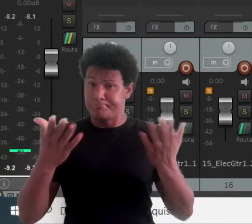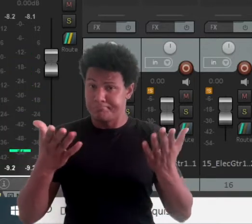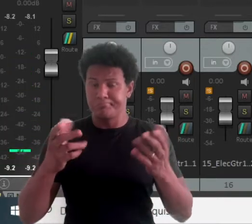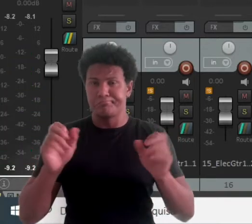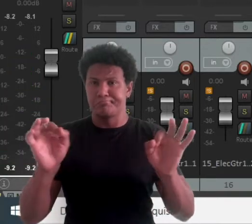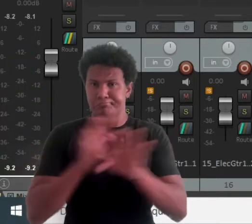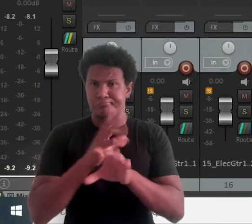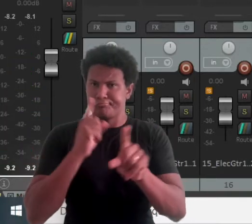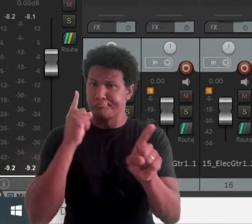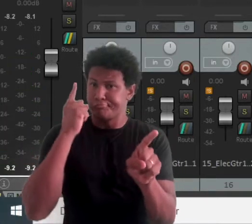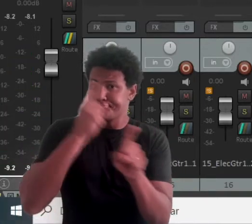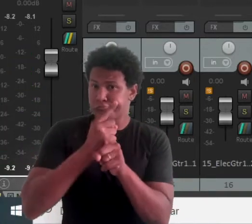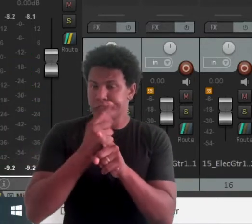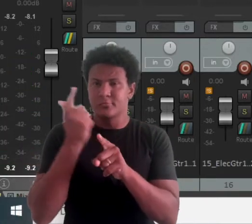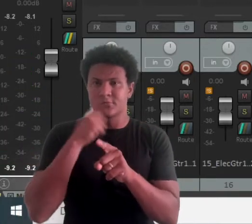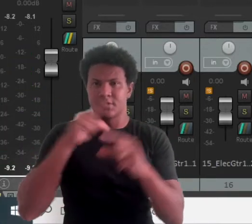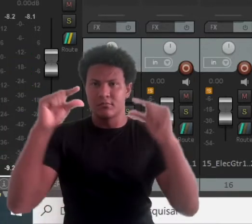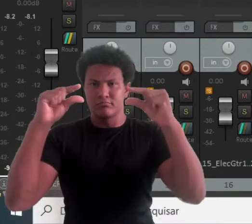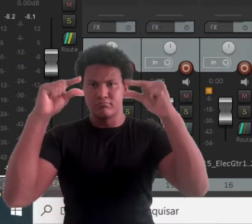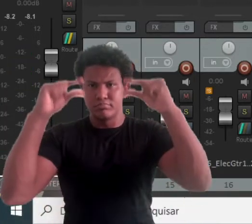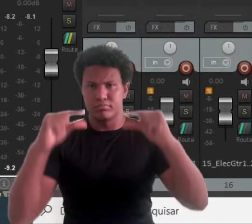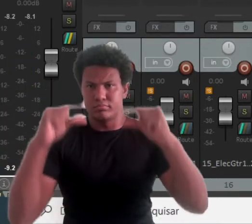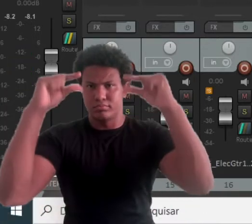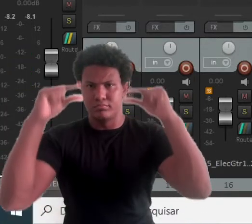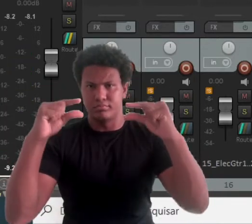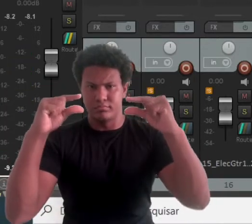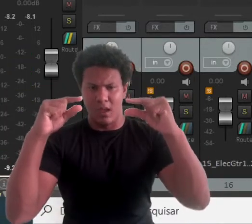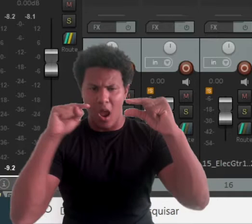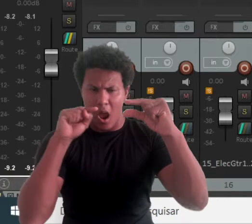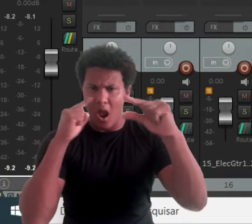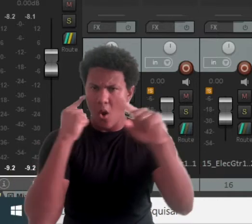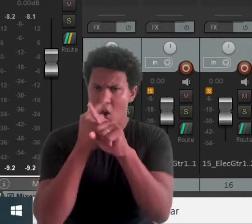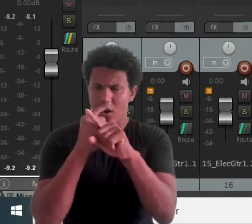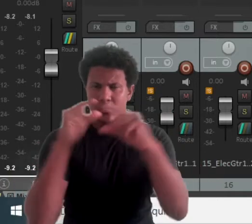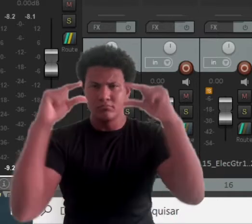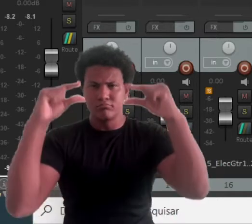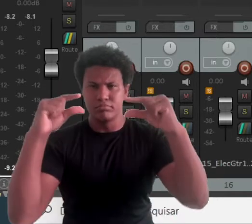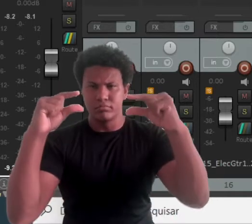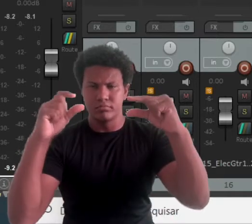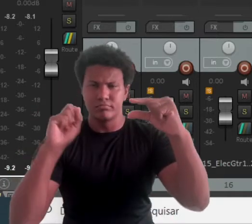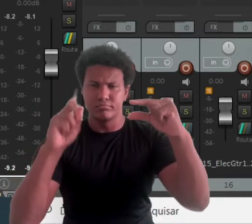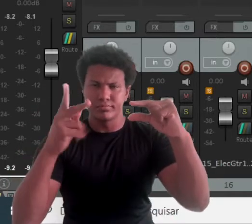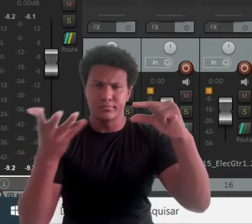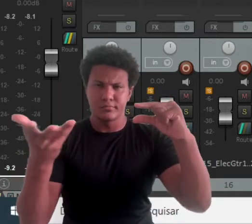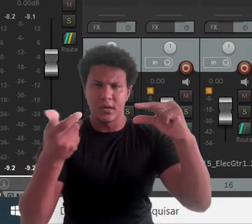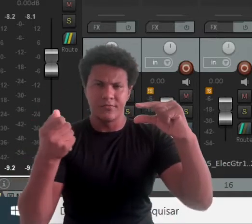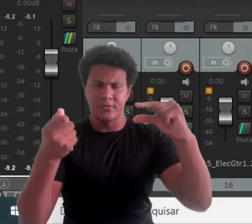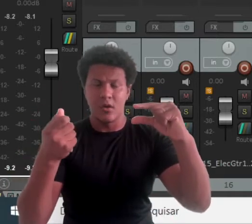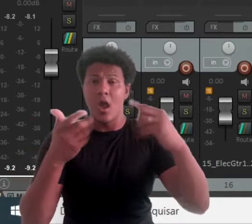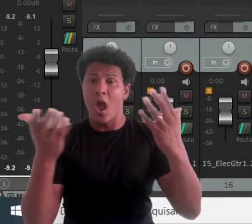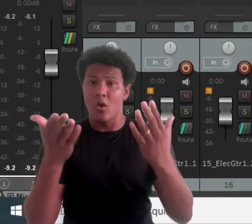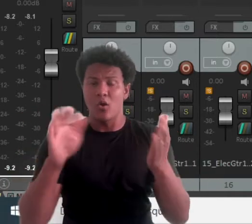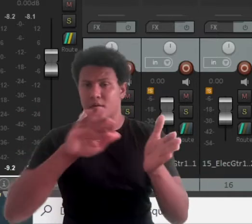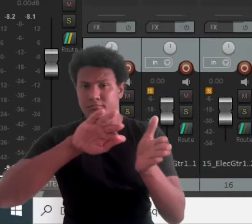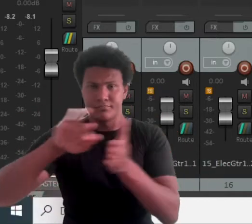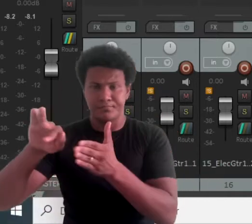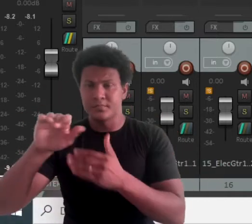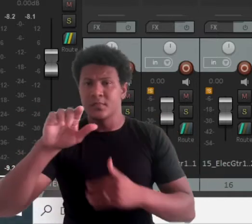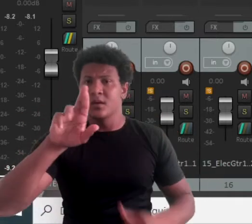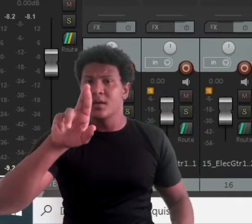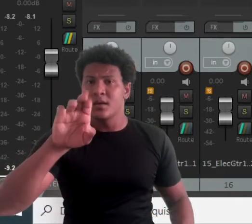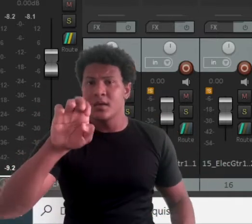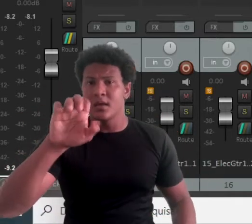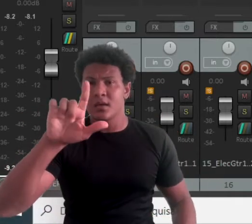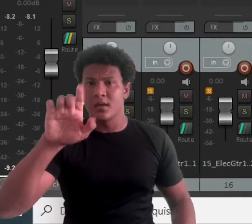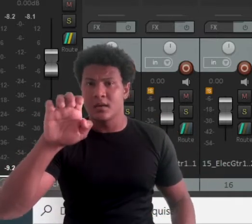Então pronto, achei o meu ponto de threshold, trabalhei com o selling. Agora o que eu vou trabalhar? O releasing. E o que esse release faz?